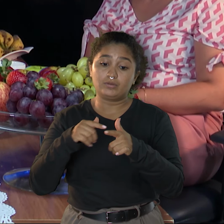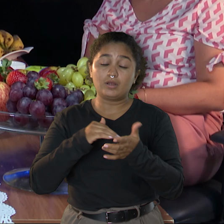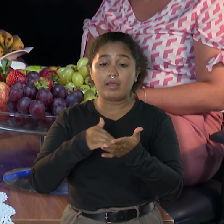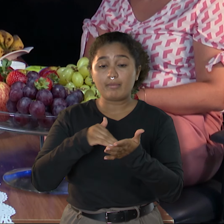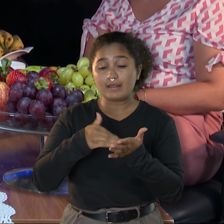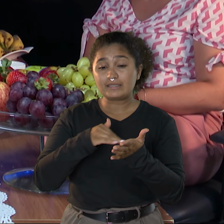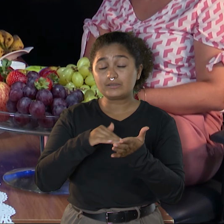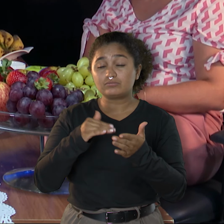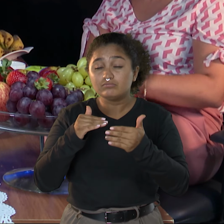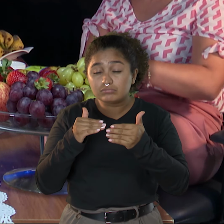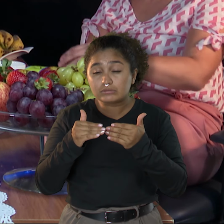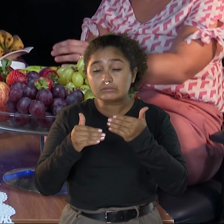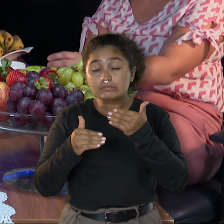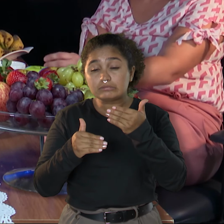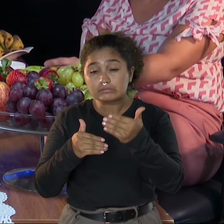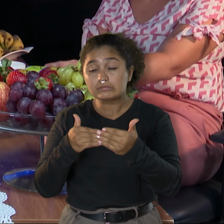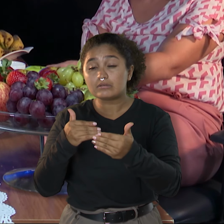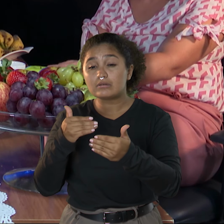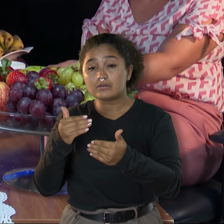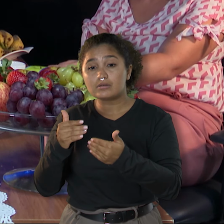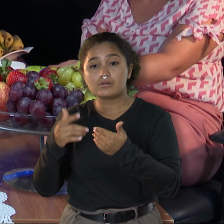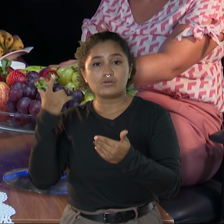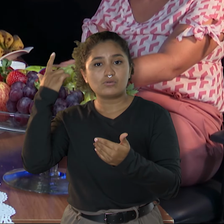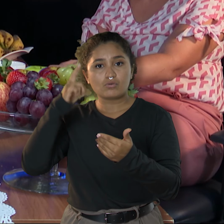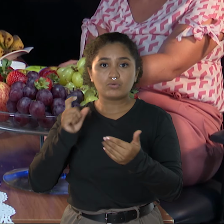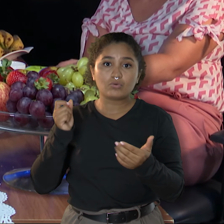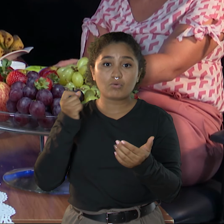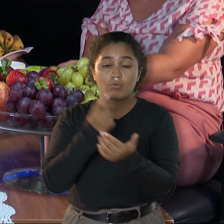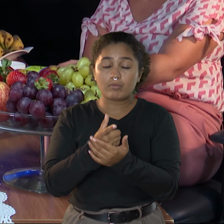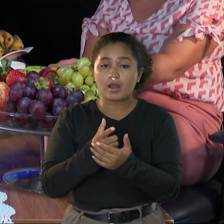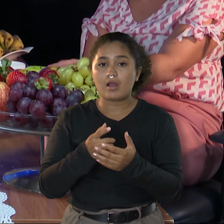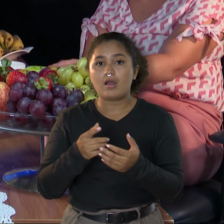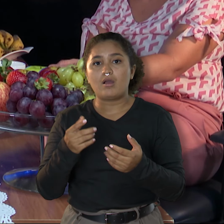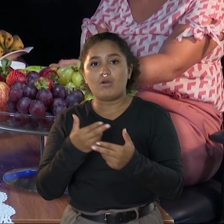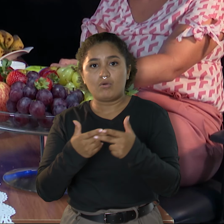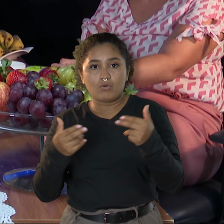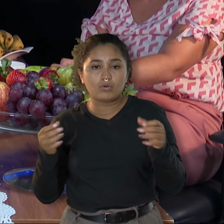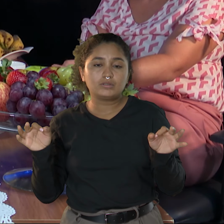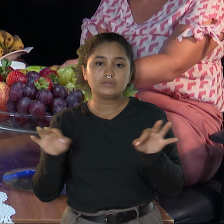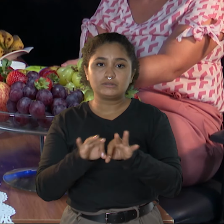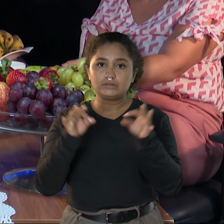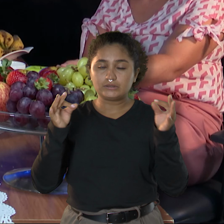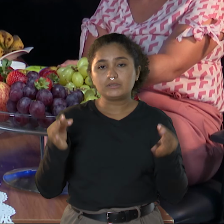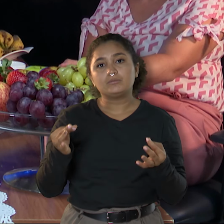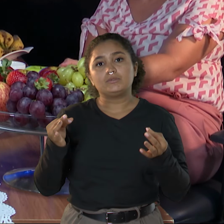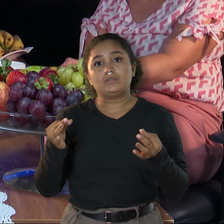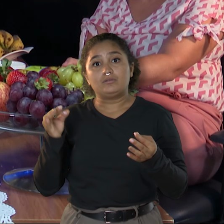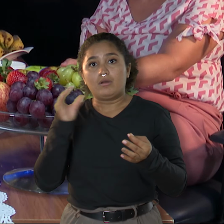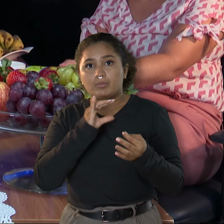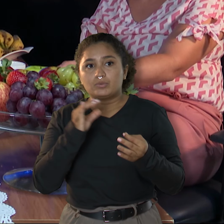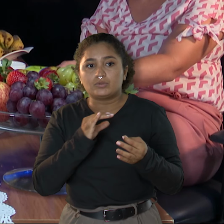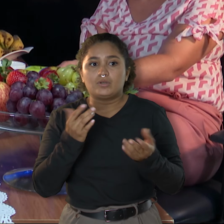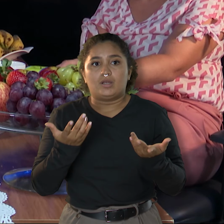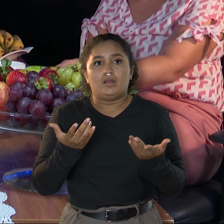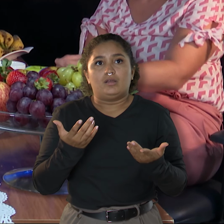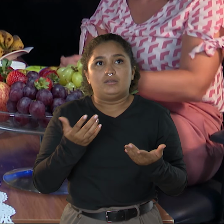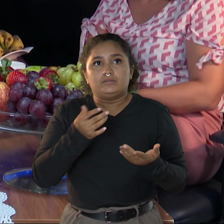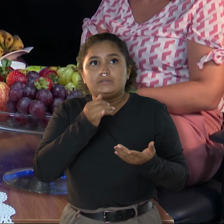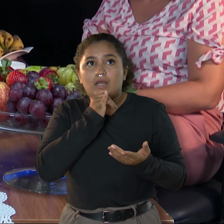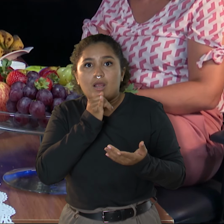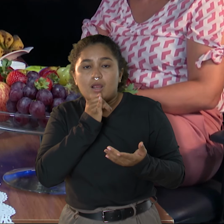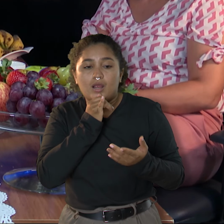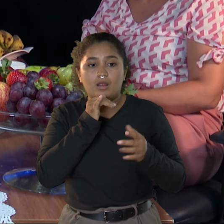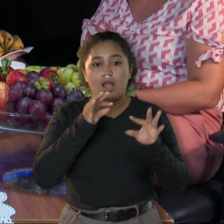ele não conseguia comprar coisas com rapidez, coisas simples. Porque assim, você comprar um software, você comprar um negócio